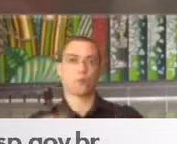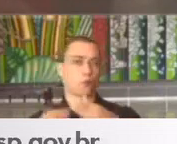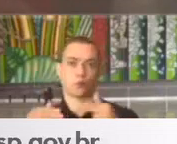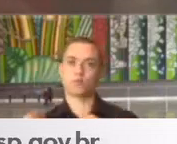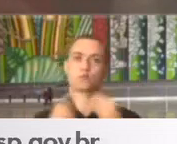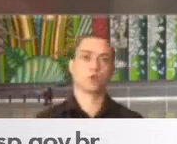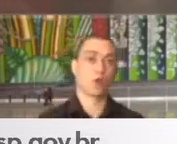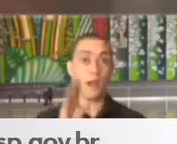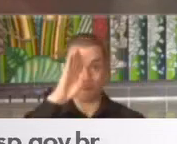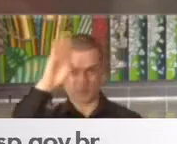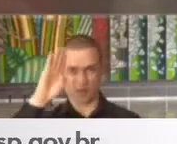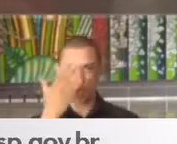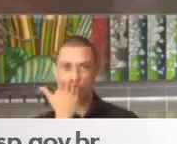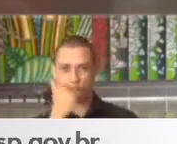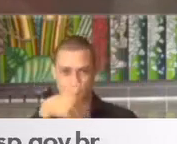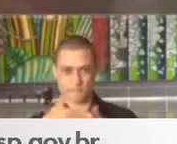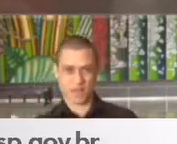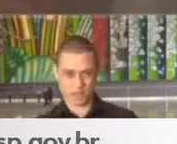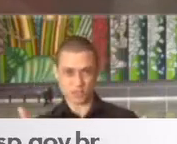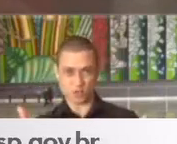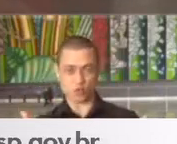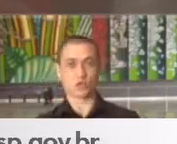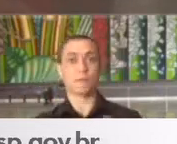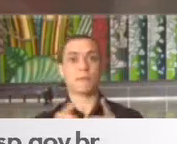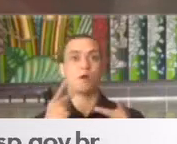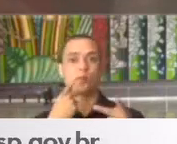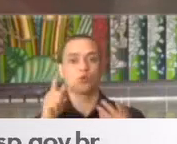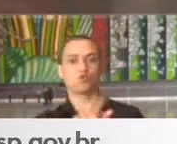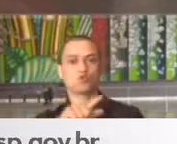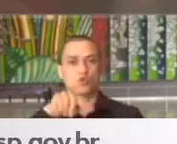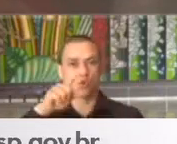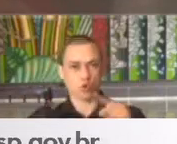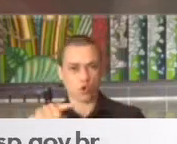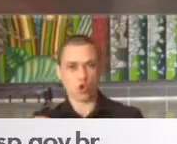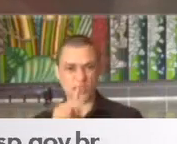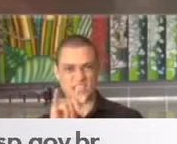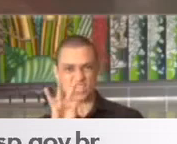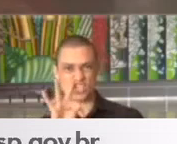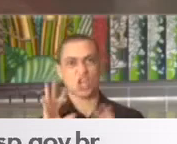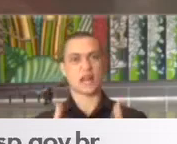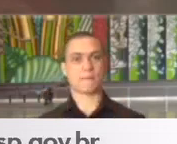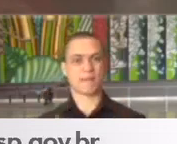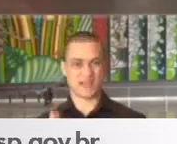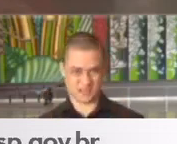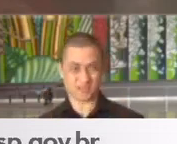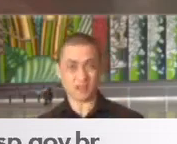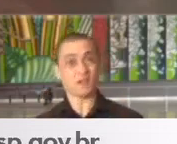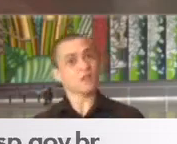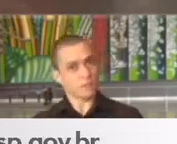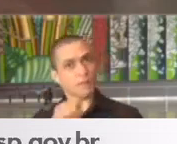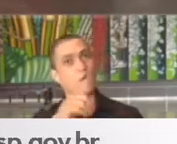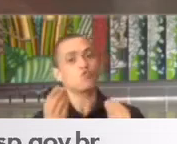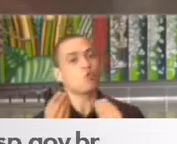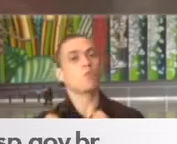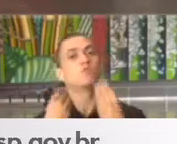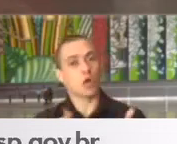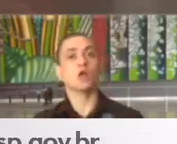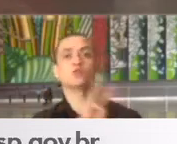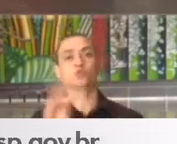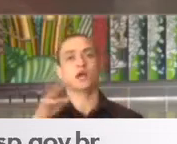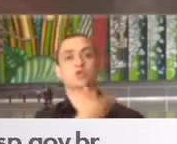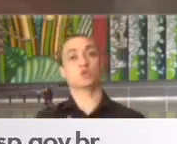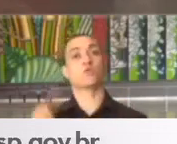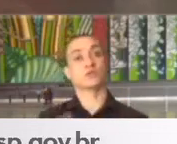de cestas básicas e kits de higiene pessoal e de higiene doméstica, assim como de equipamentos de proteção